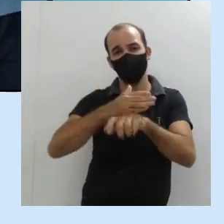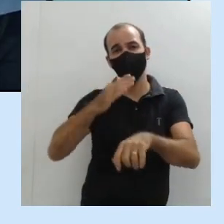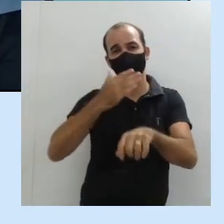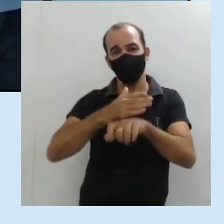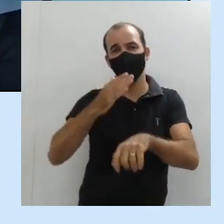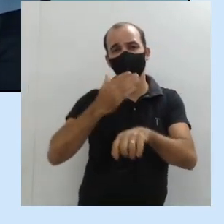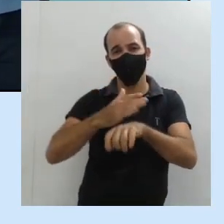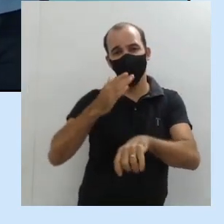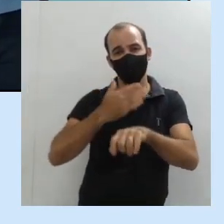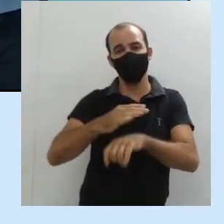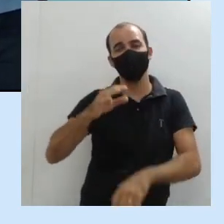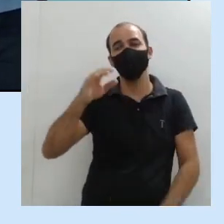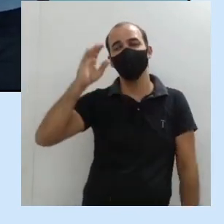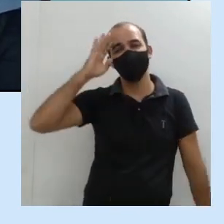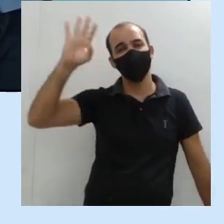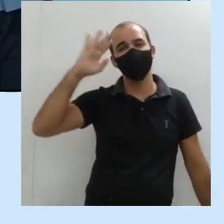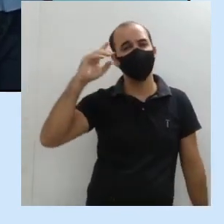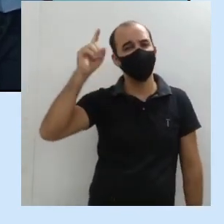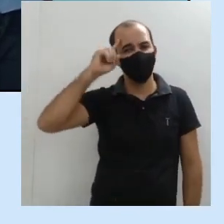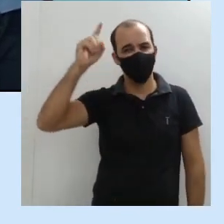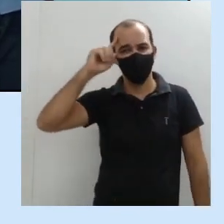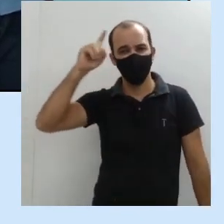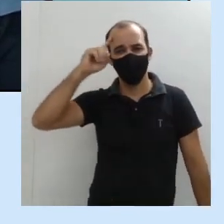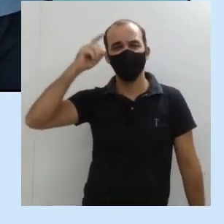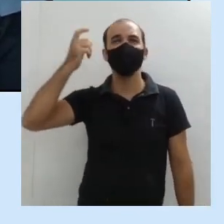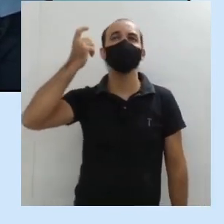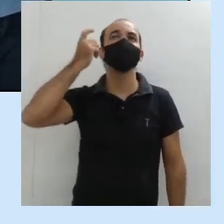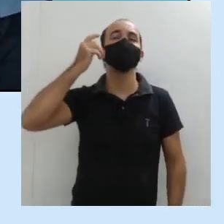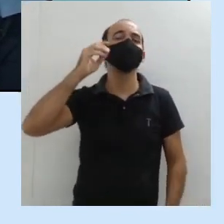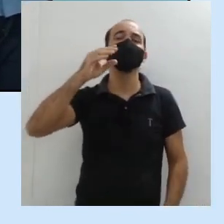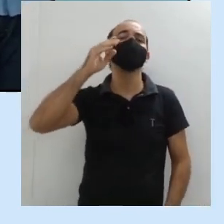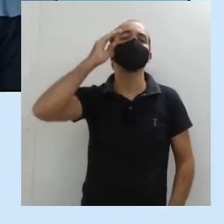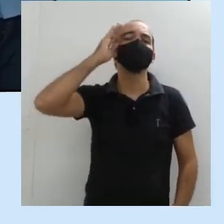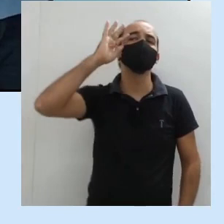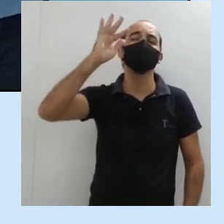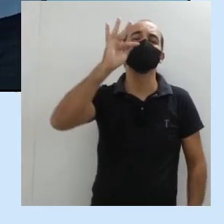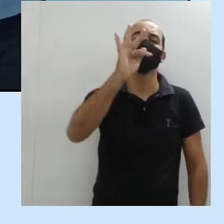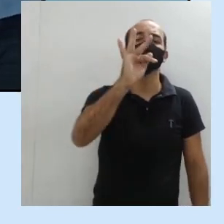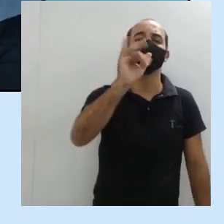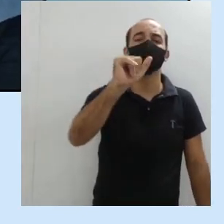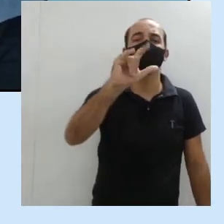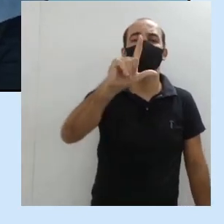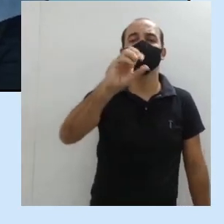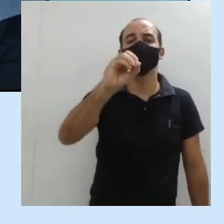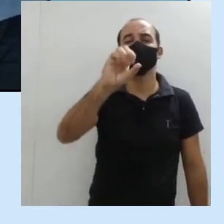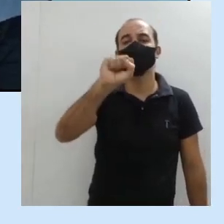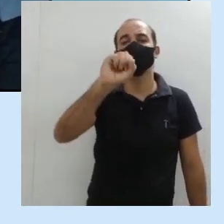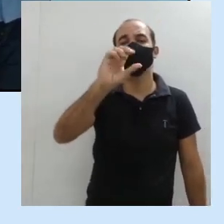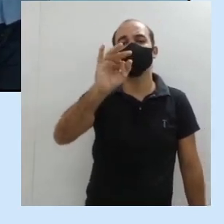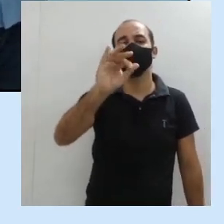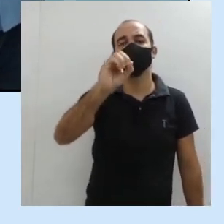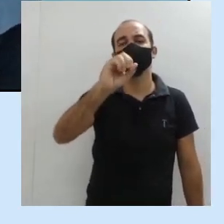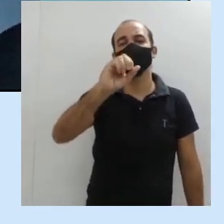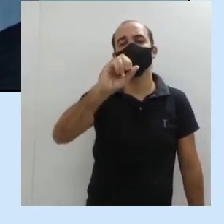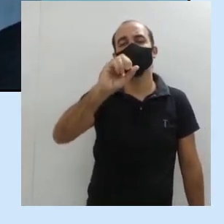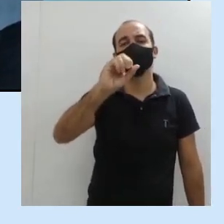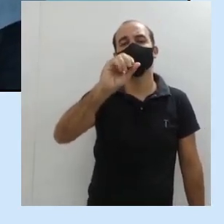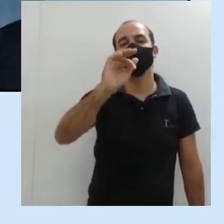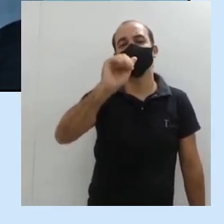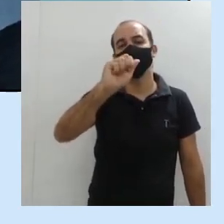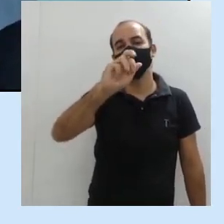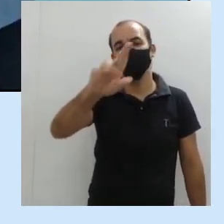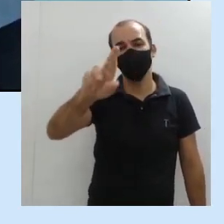faça parte da nossa vida. Consequentemente, é claro, todos nós, de certa forma, somos filósofos, porque buscamos